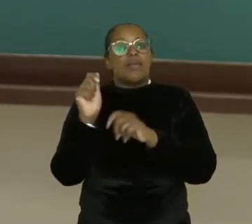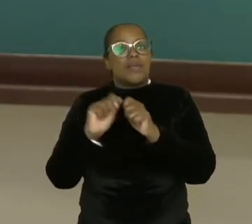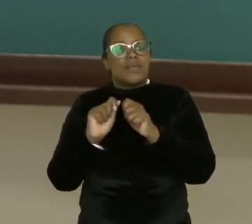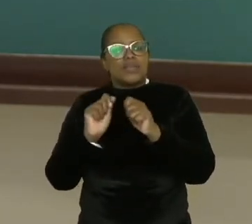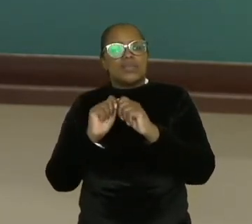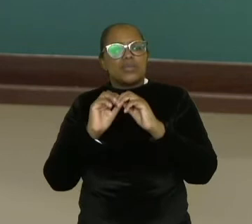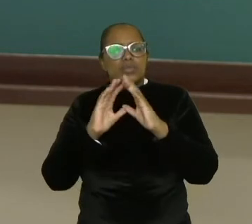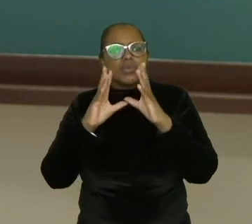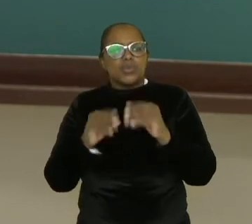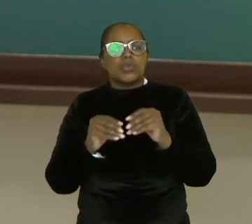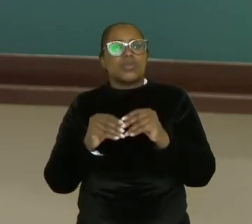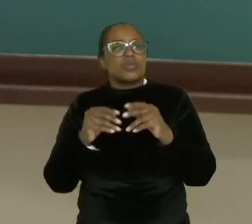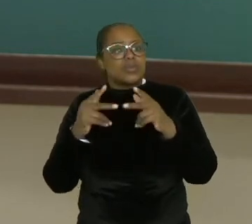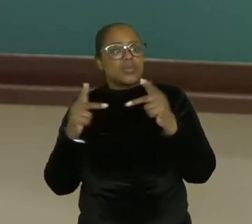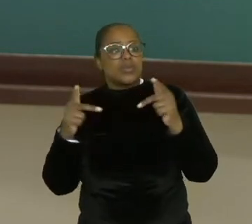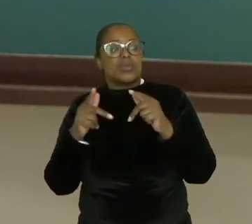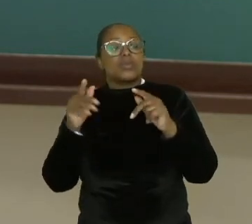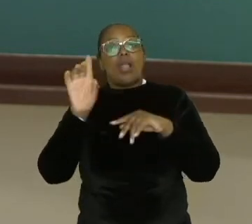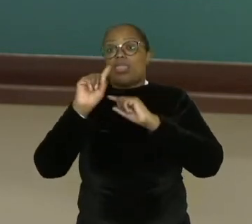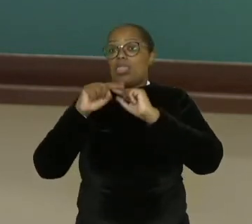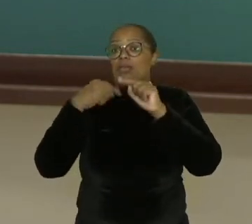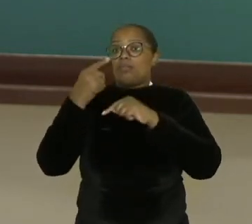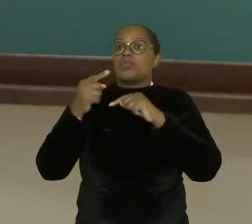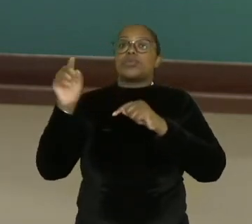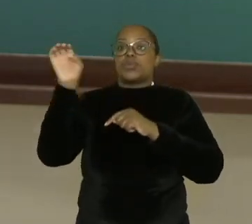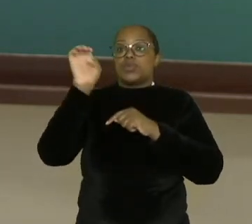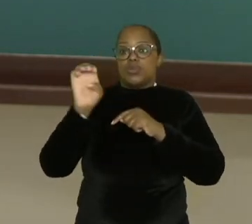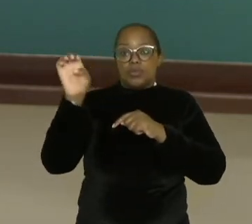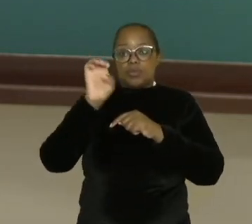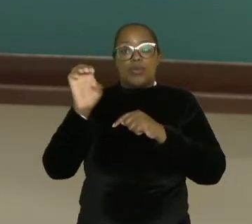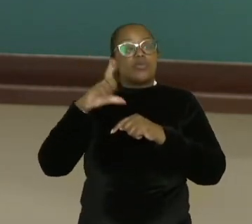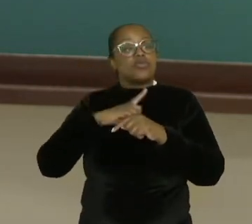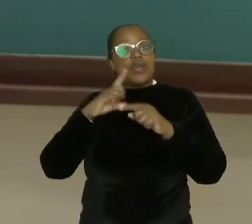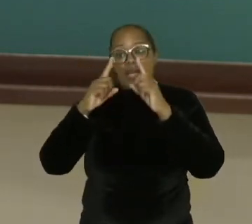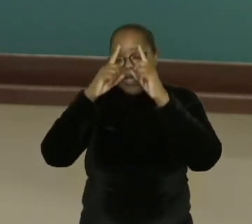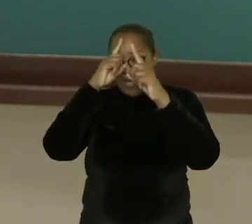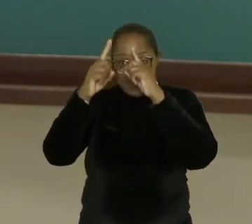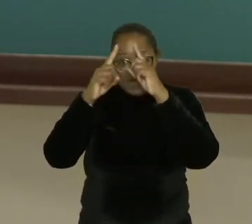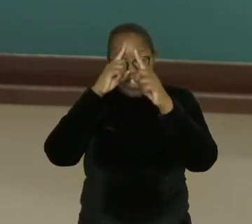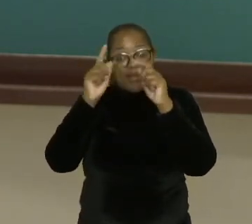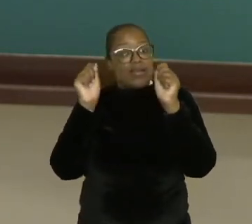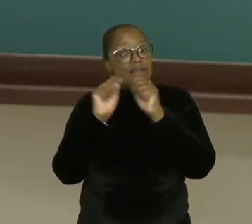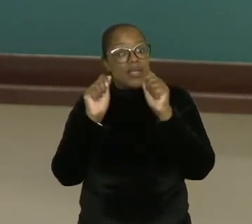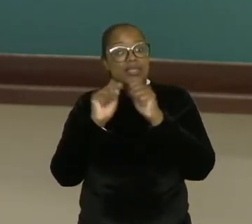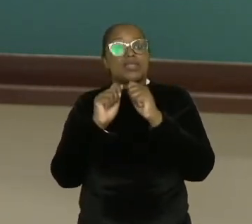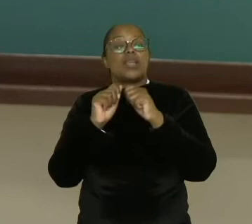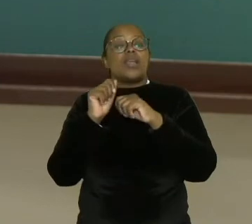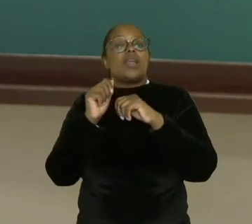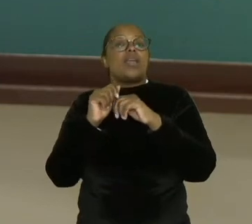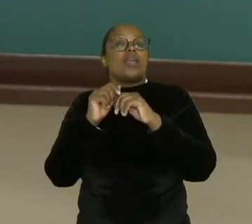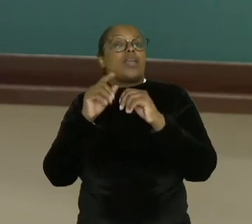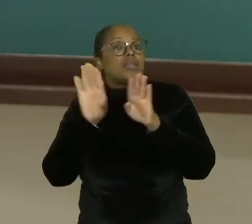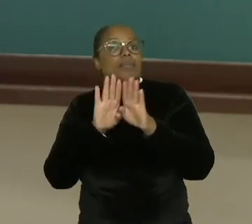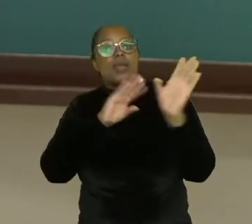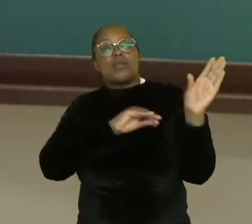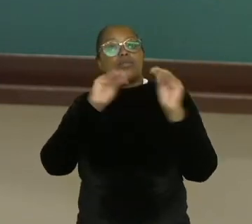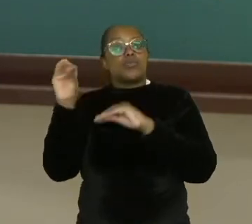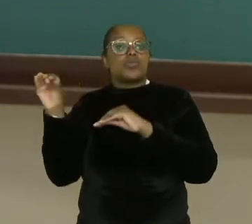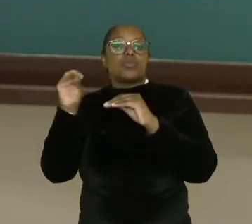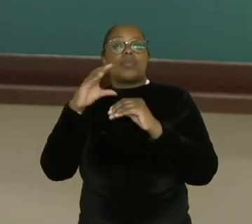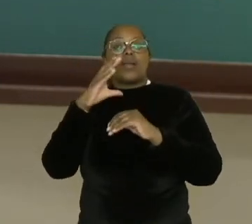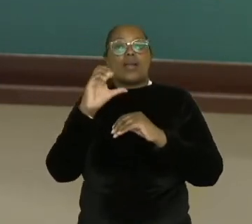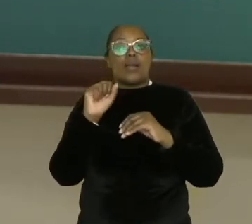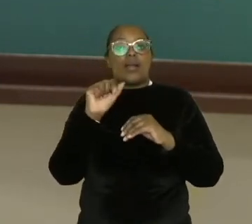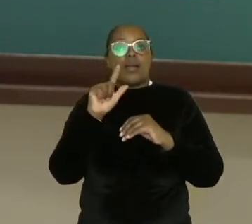E daí os europeus vieram e trouxeram a ideia. E essa ideia foi levada para a Califórnia, que disseminou pelo mundo.